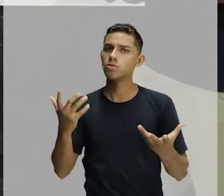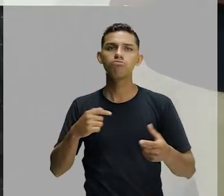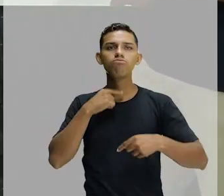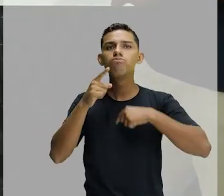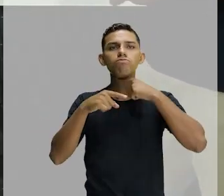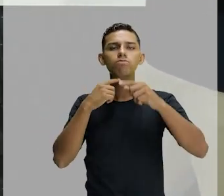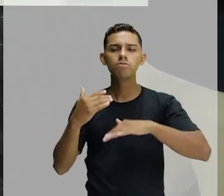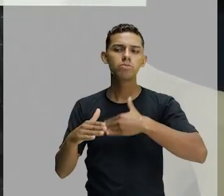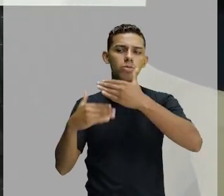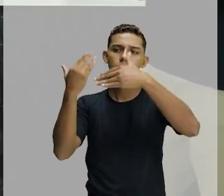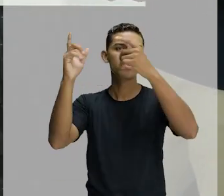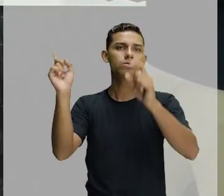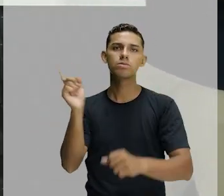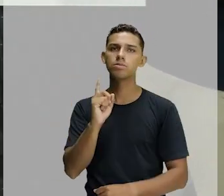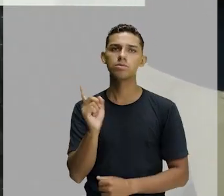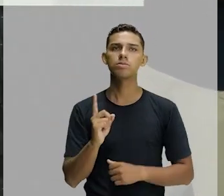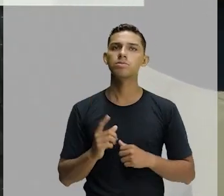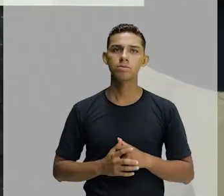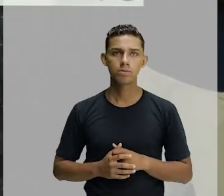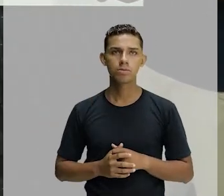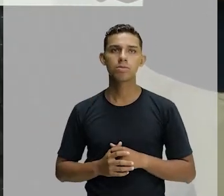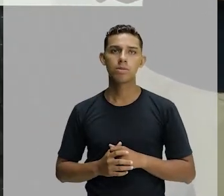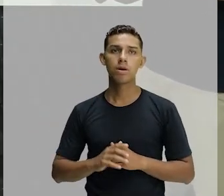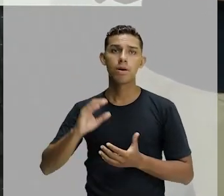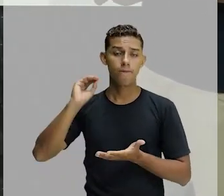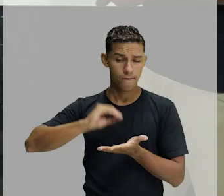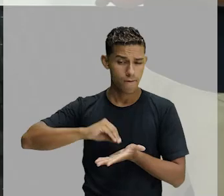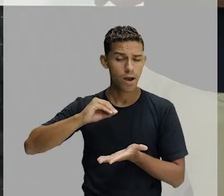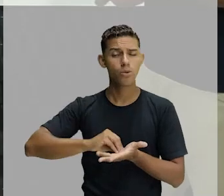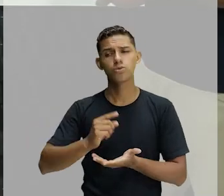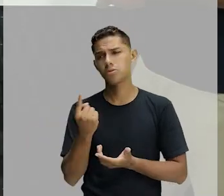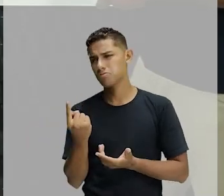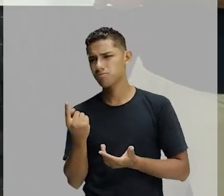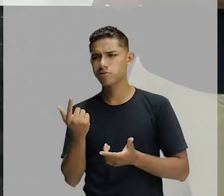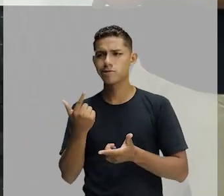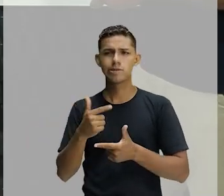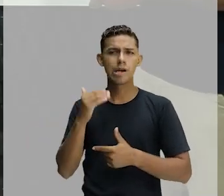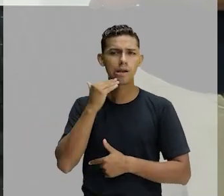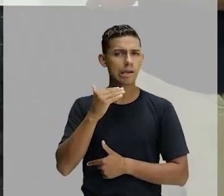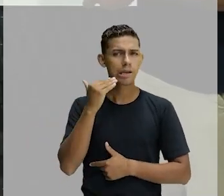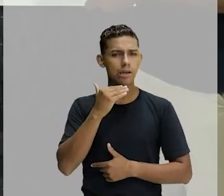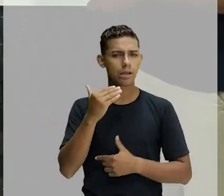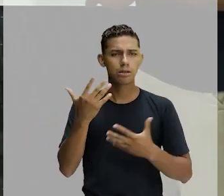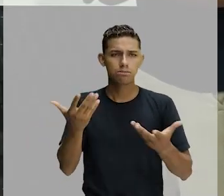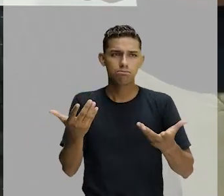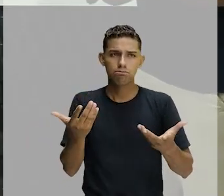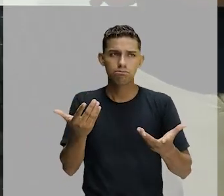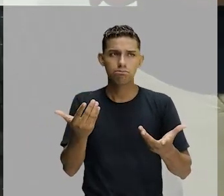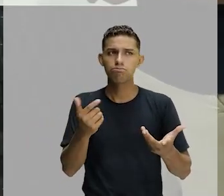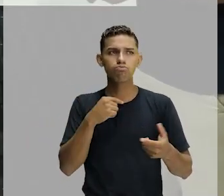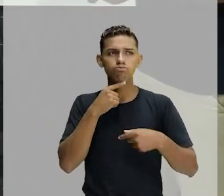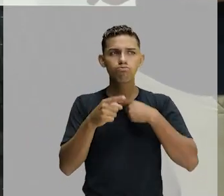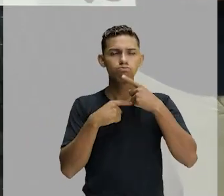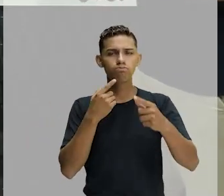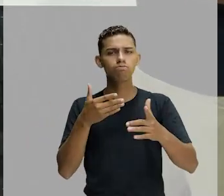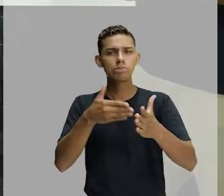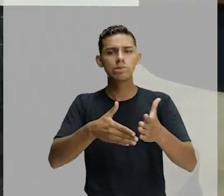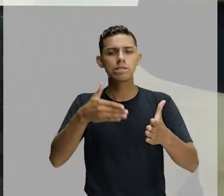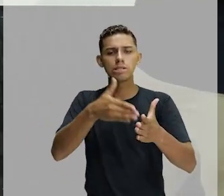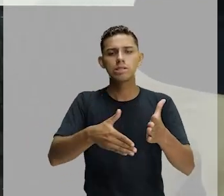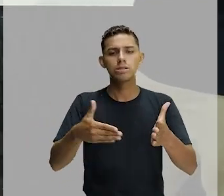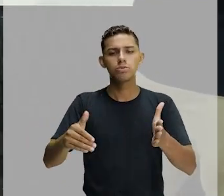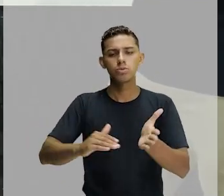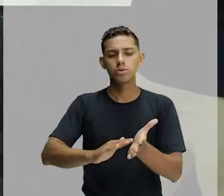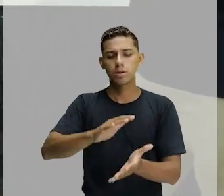vai aumentar. Não aumenta porque tá havendo alguma coisa que está impedindo o aumento do nível